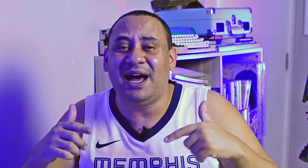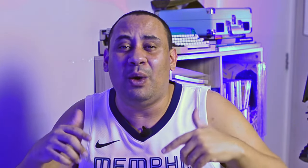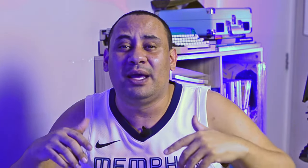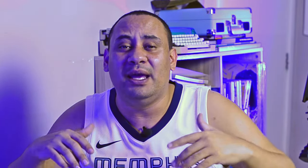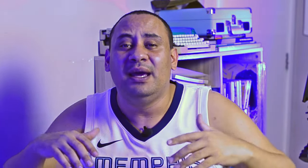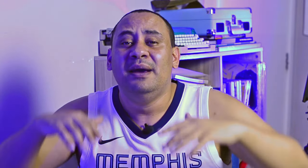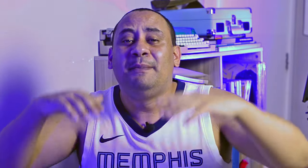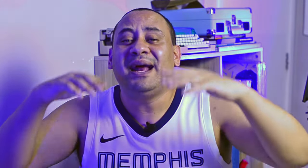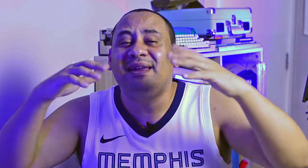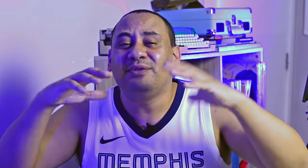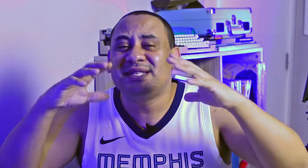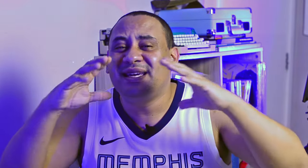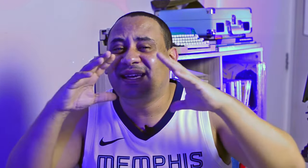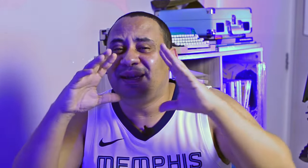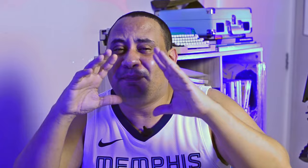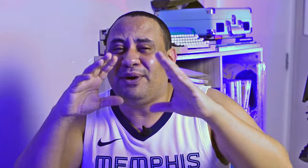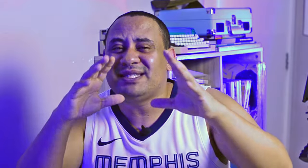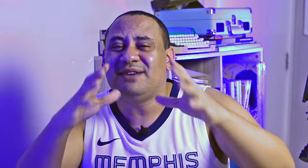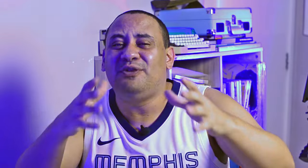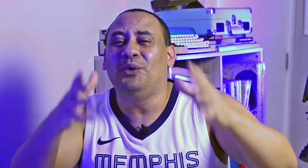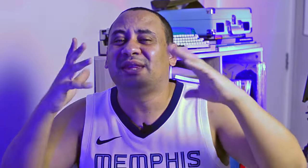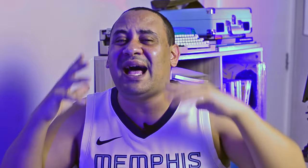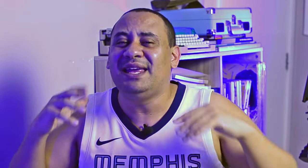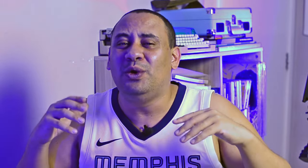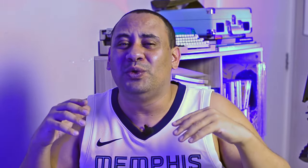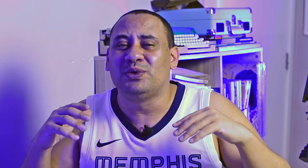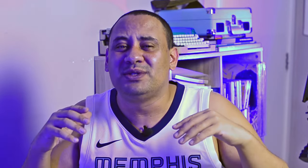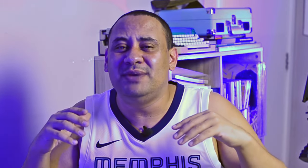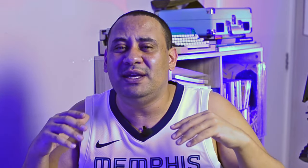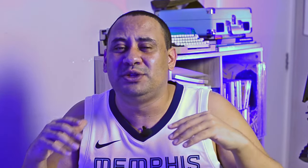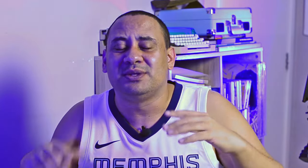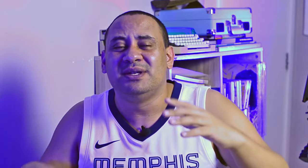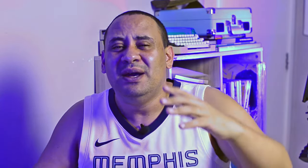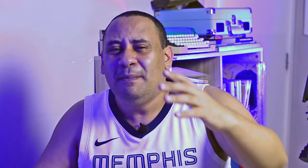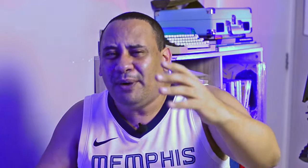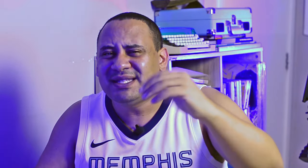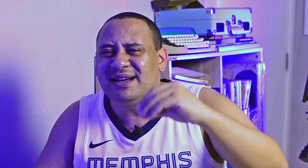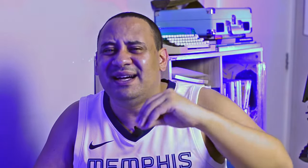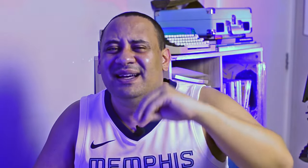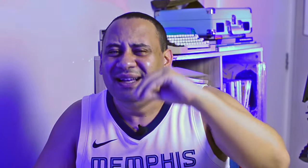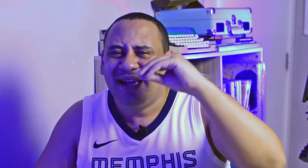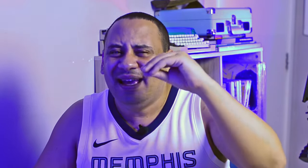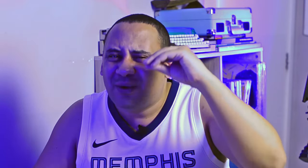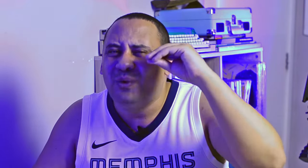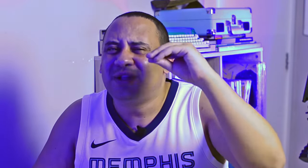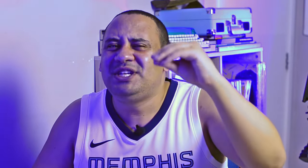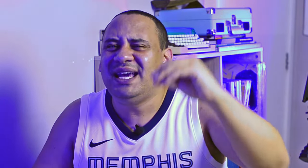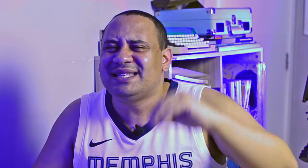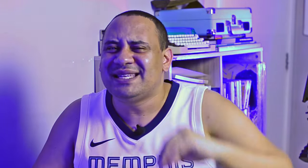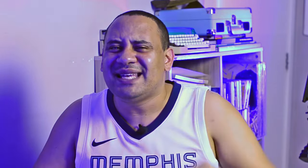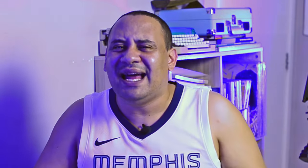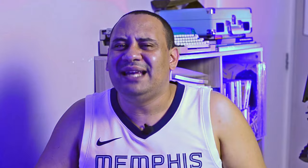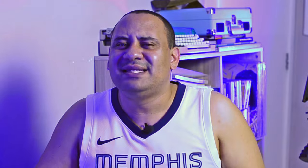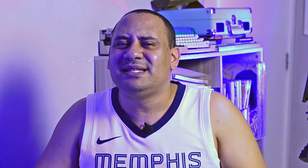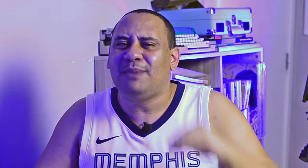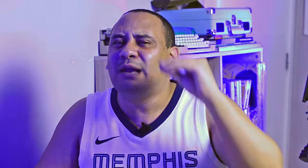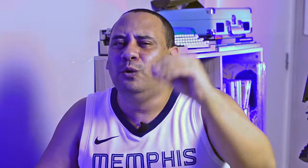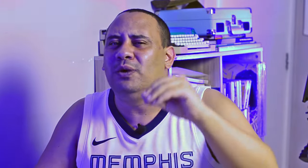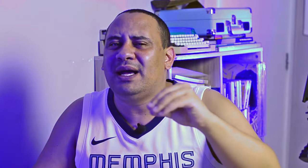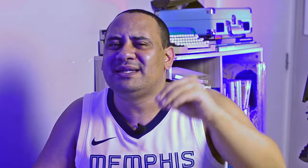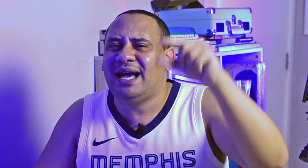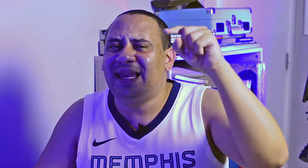desse canal aqui, para que você possa voltar em outros vídeos, possa curtir essas